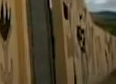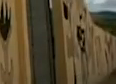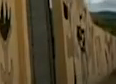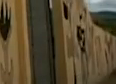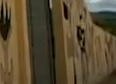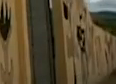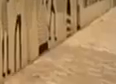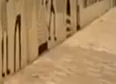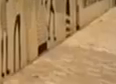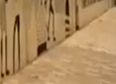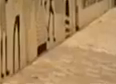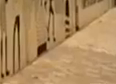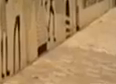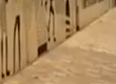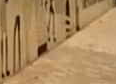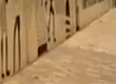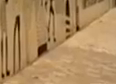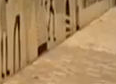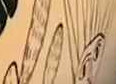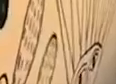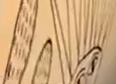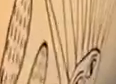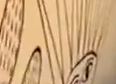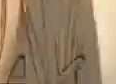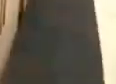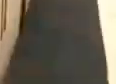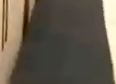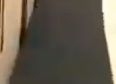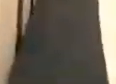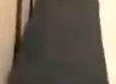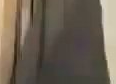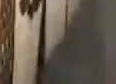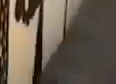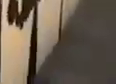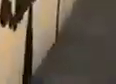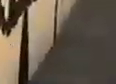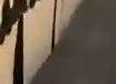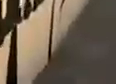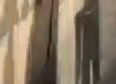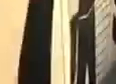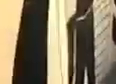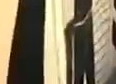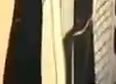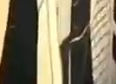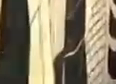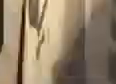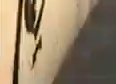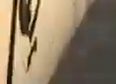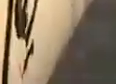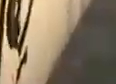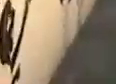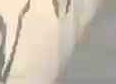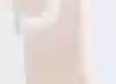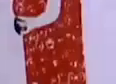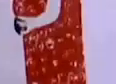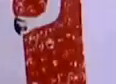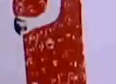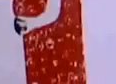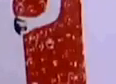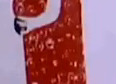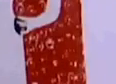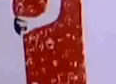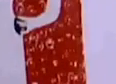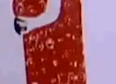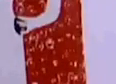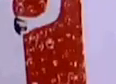quase derramadeiras, o sertão se alegra com os bois, os mandacarus, os jumentos, as moças, os cajus.